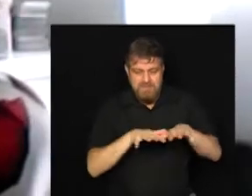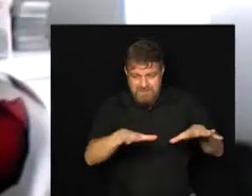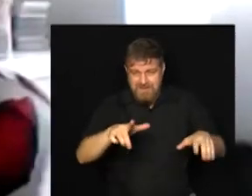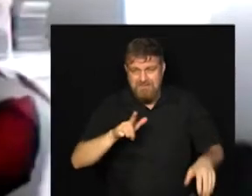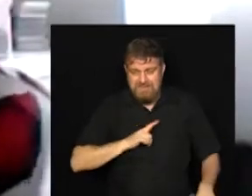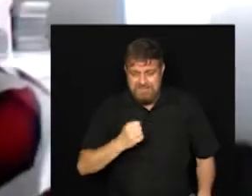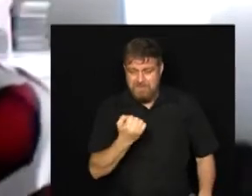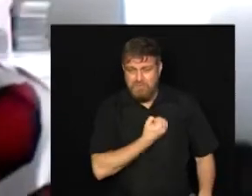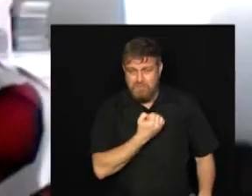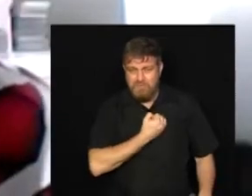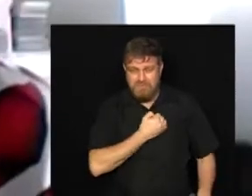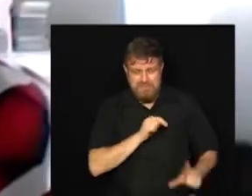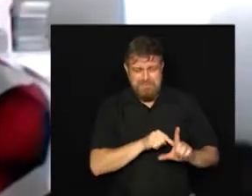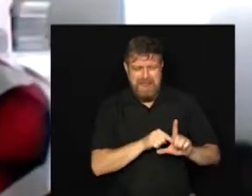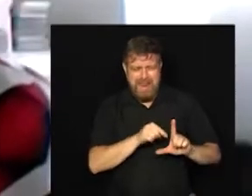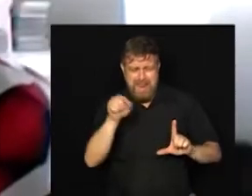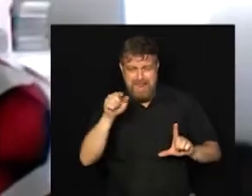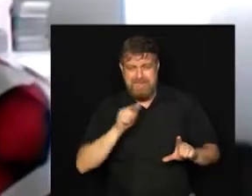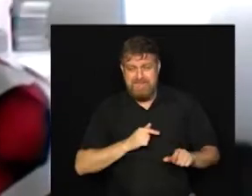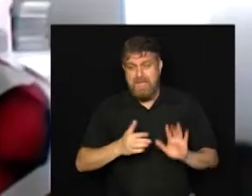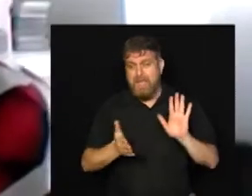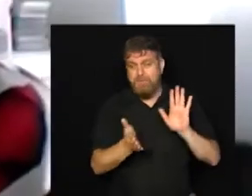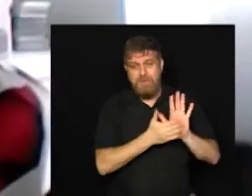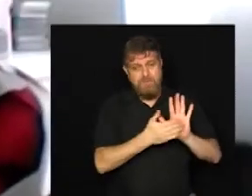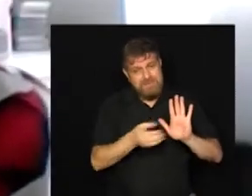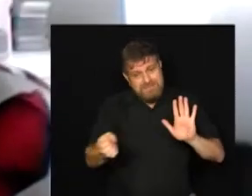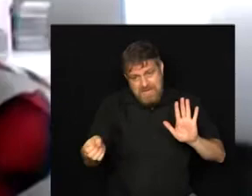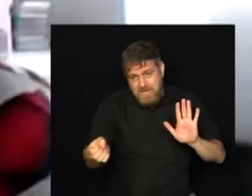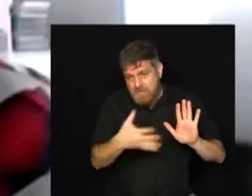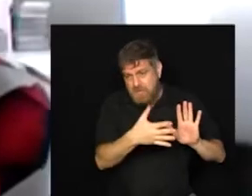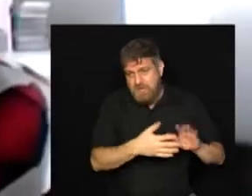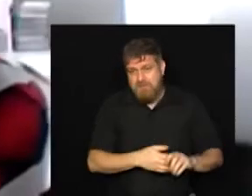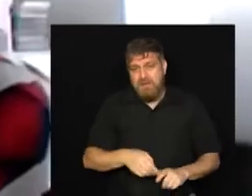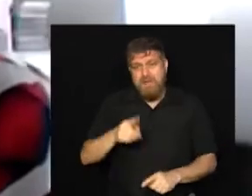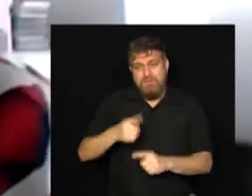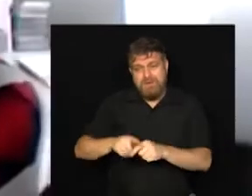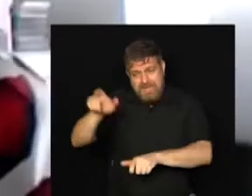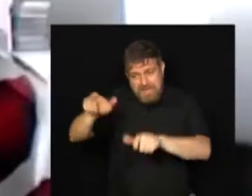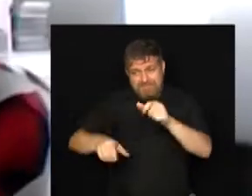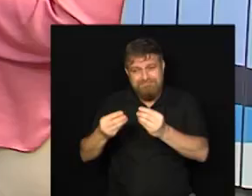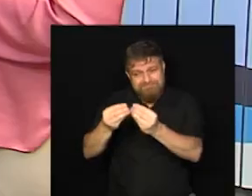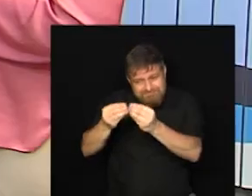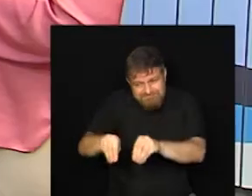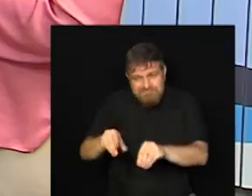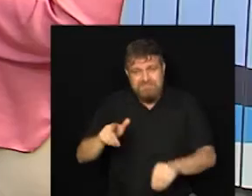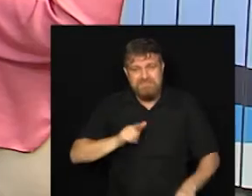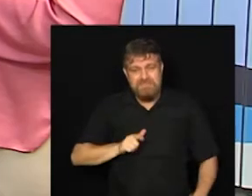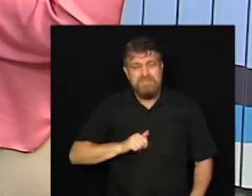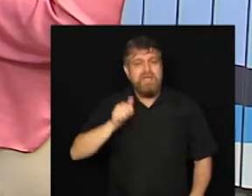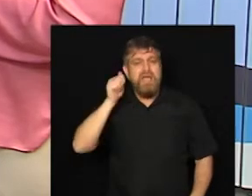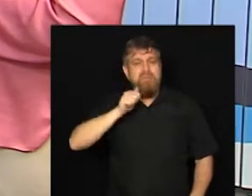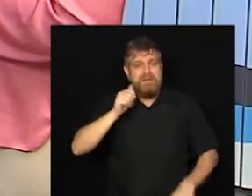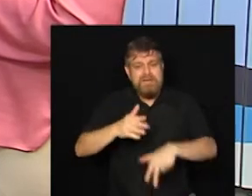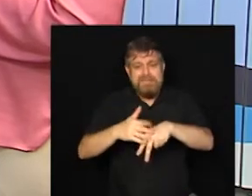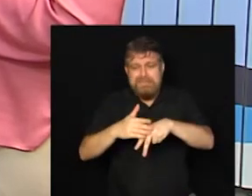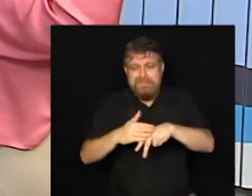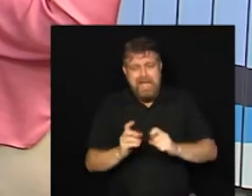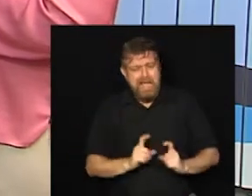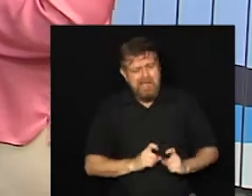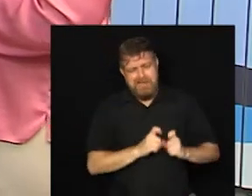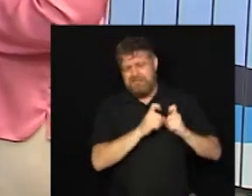vamos ter que rever novas propostas para andar atrás do prejuízo, porque muitas pacientes vão estar com diagnóstico